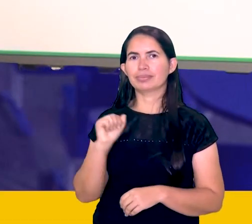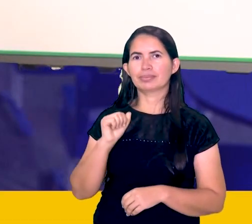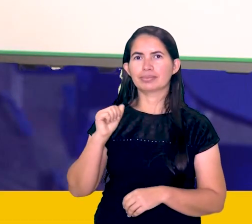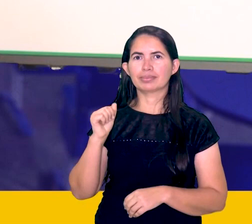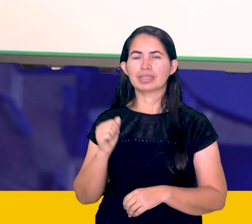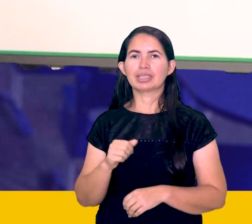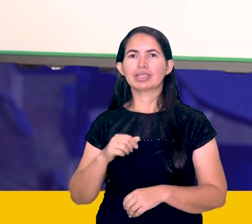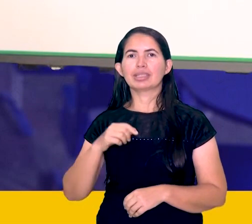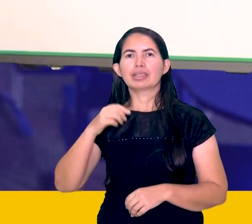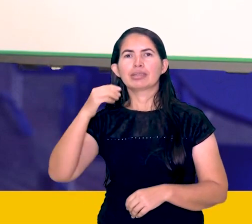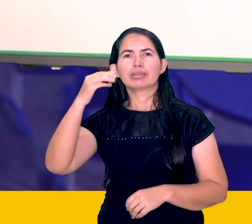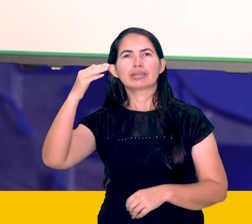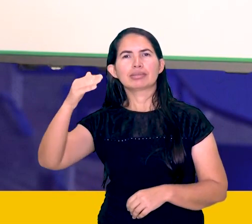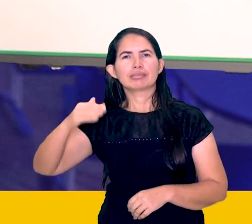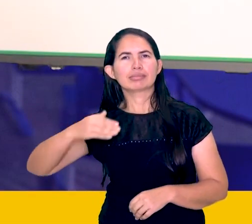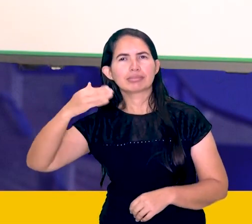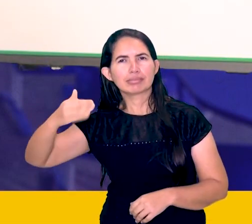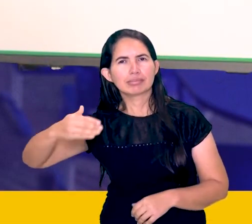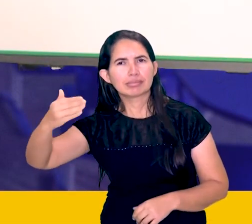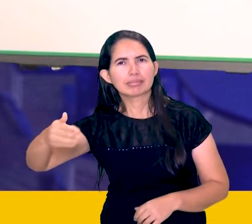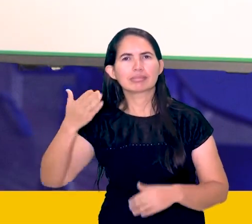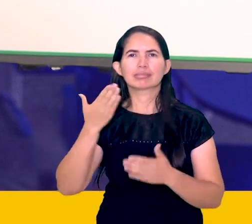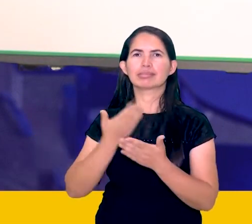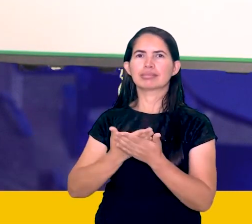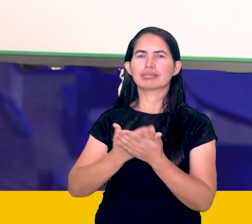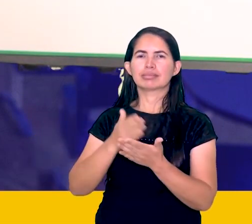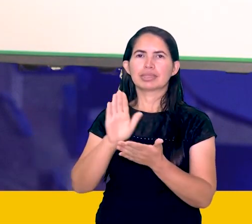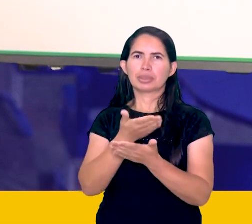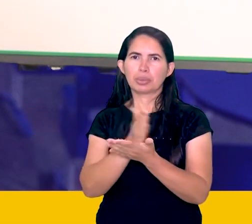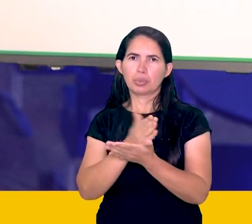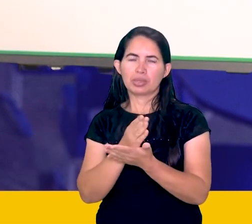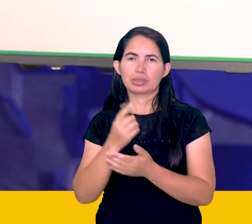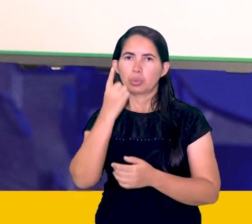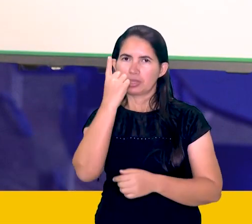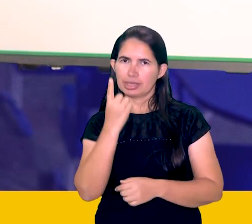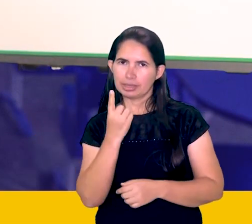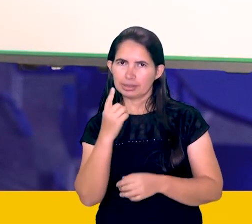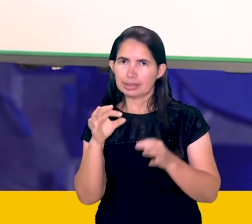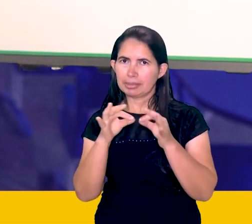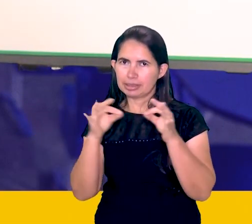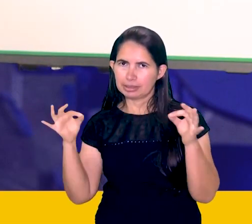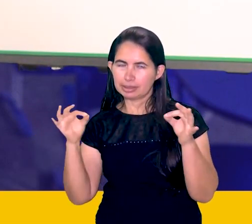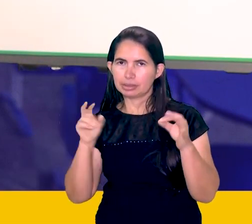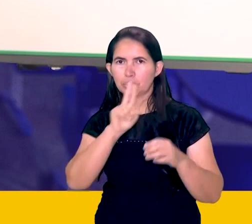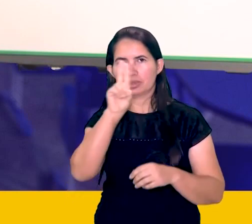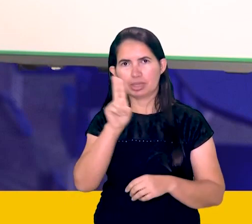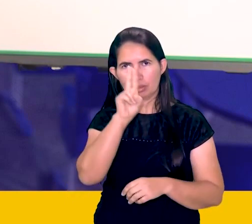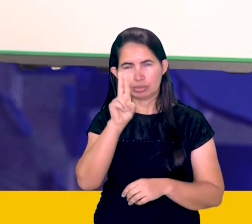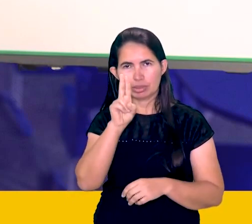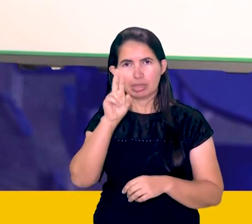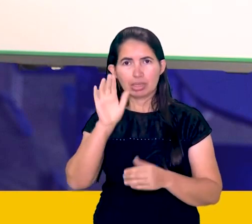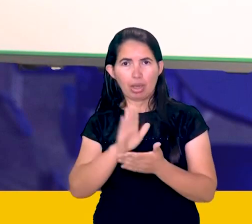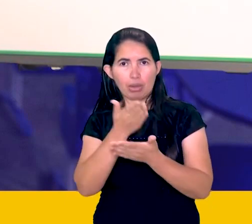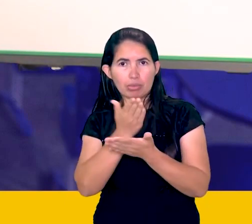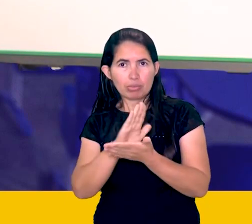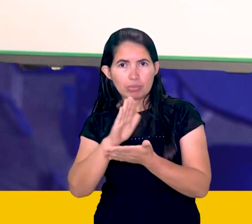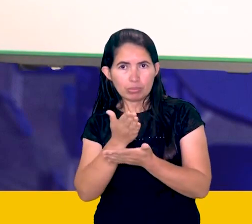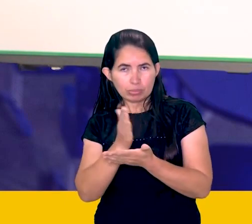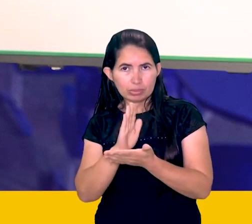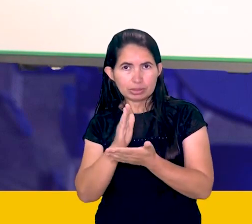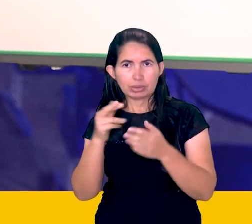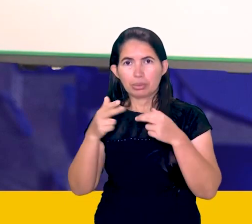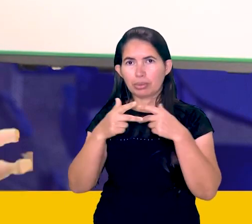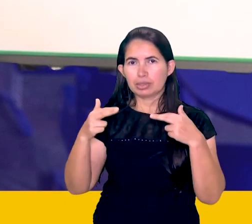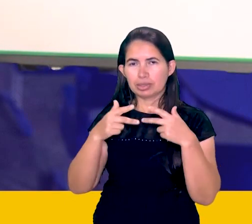ver que no decorrer da aula, algumas unidades de medidas são utilizadas em determinados casos, em outros